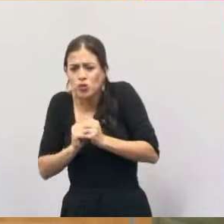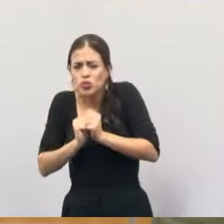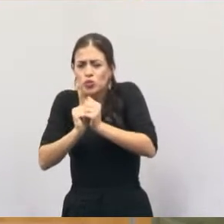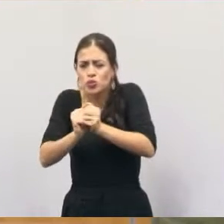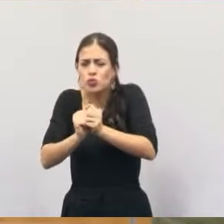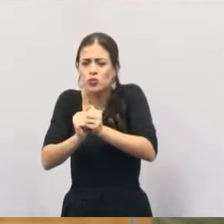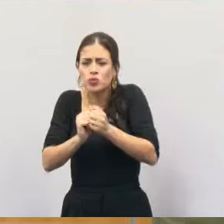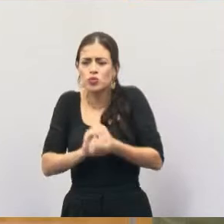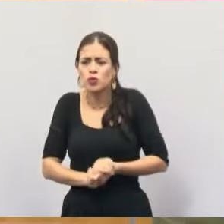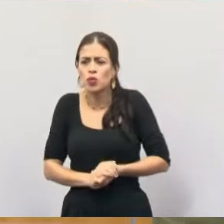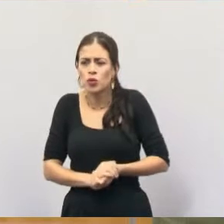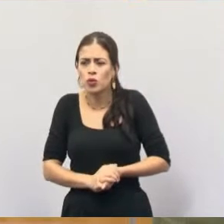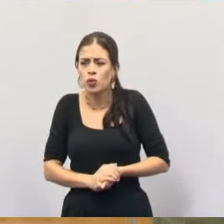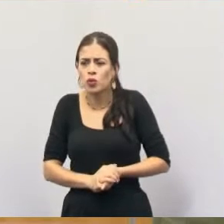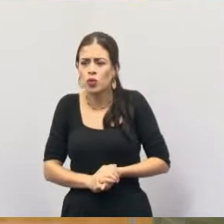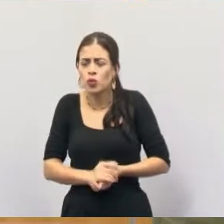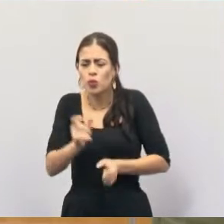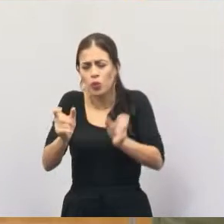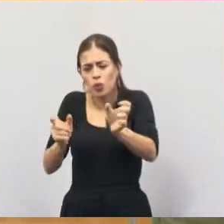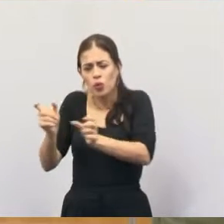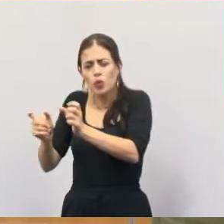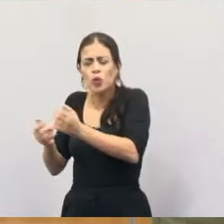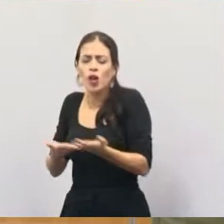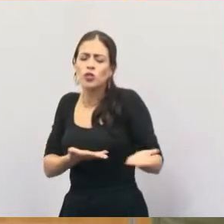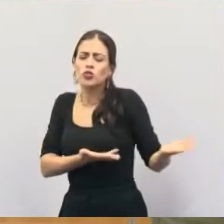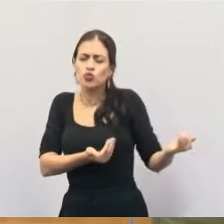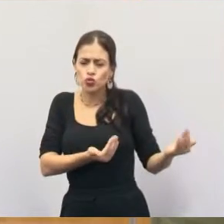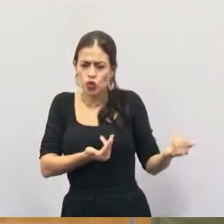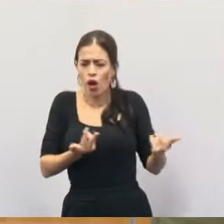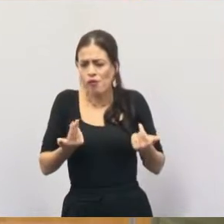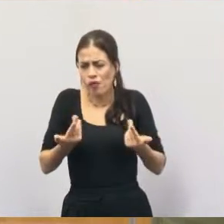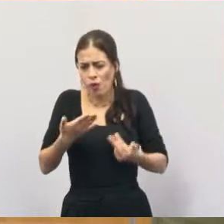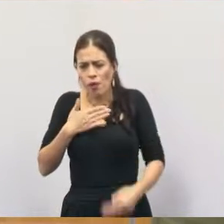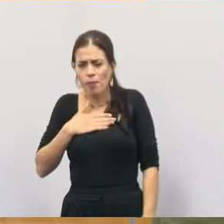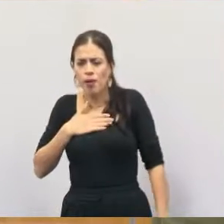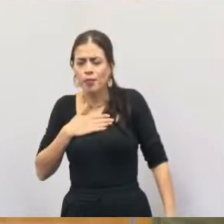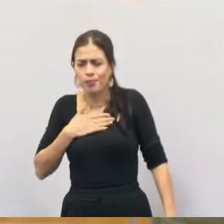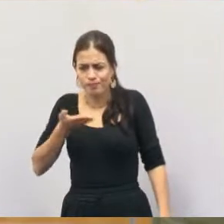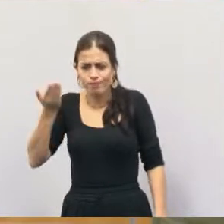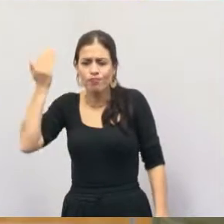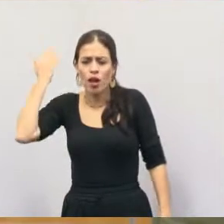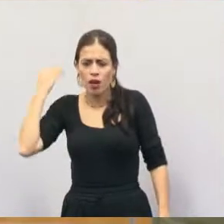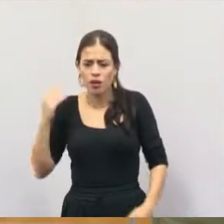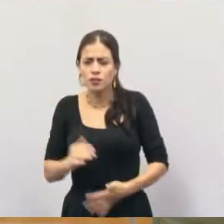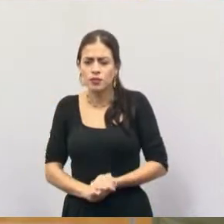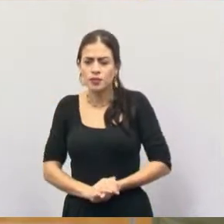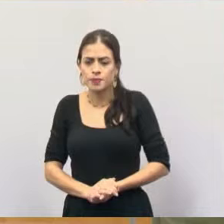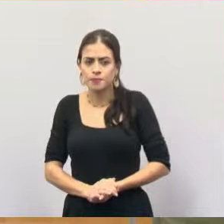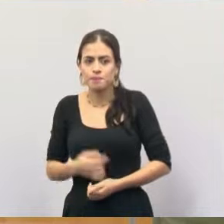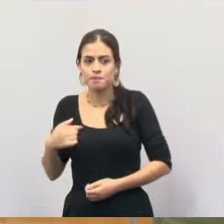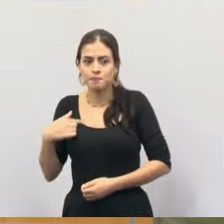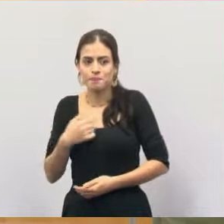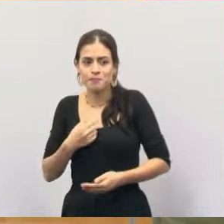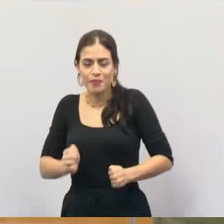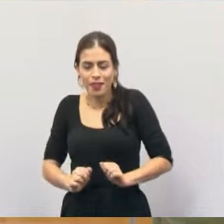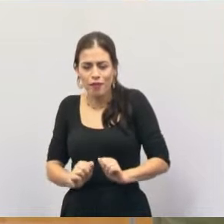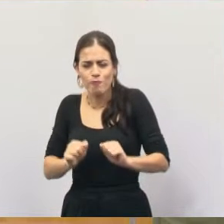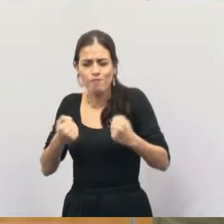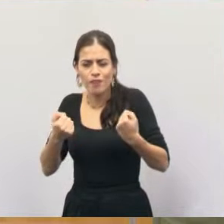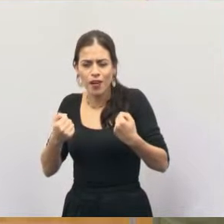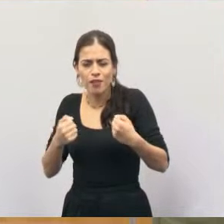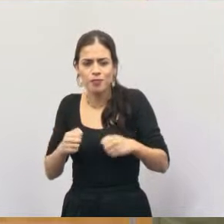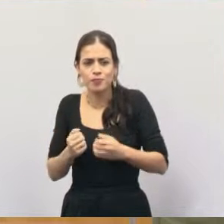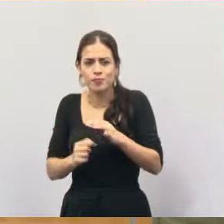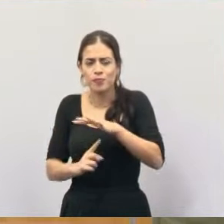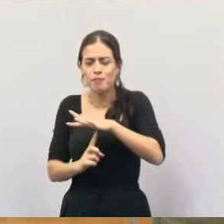com outros, tanto jovens como eu. E a gente levava isso para a praça